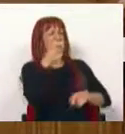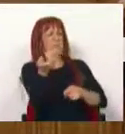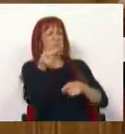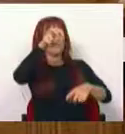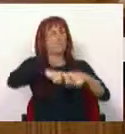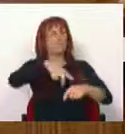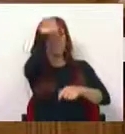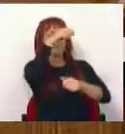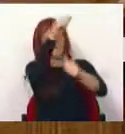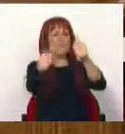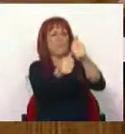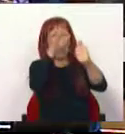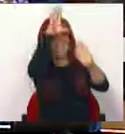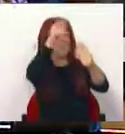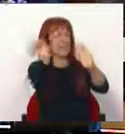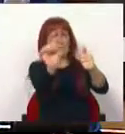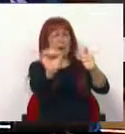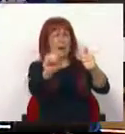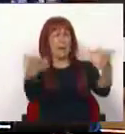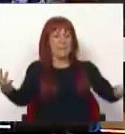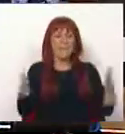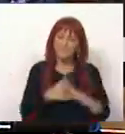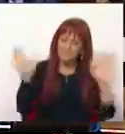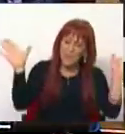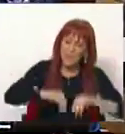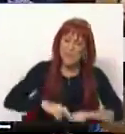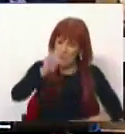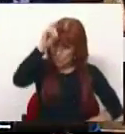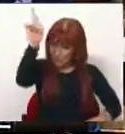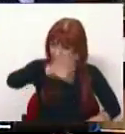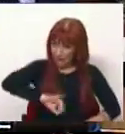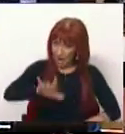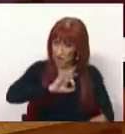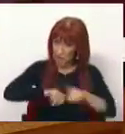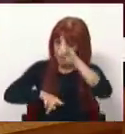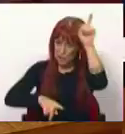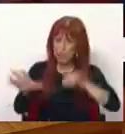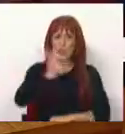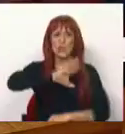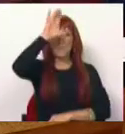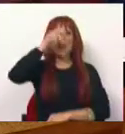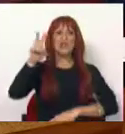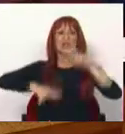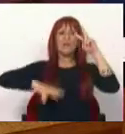cargo de Vice-Primeiro-Ministro. E, portanto, mais respeito, Sr. Deputado. Sr. Ministro